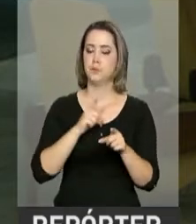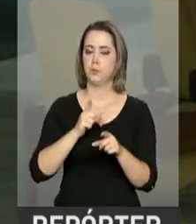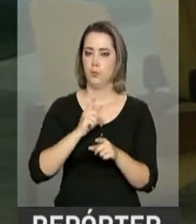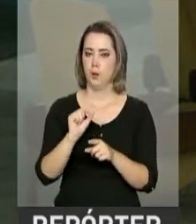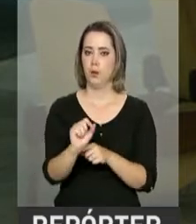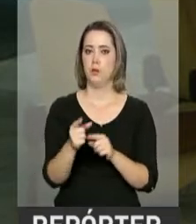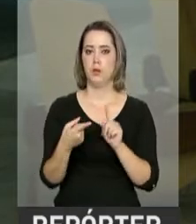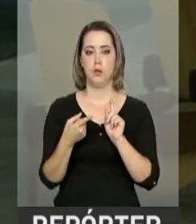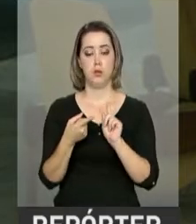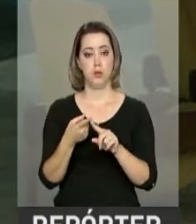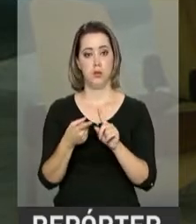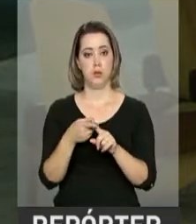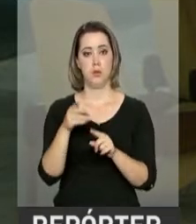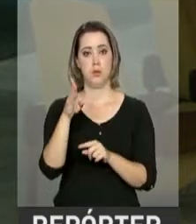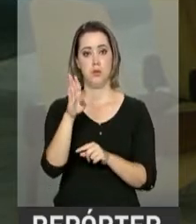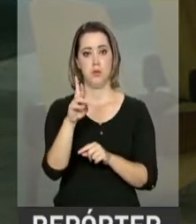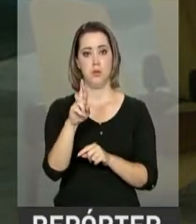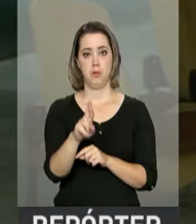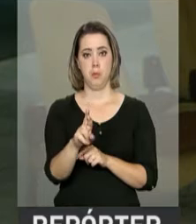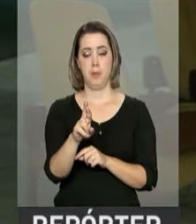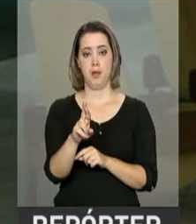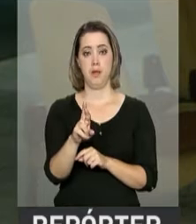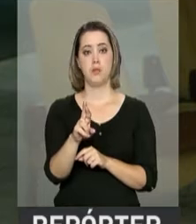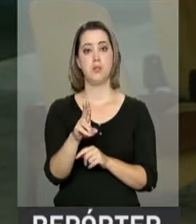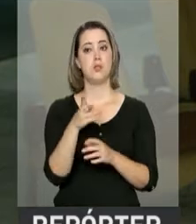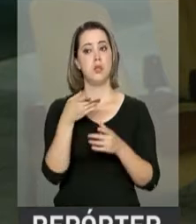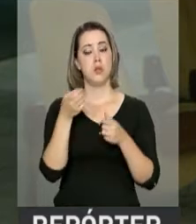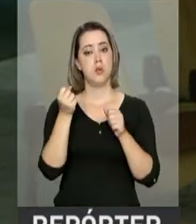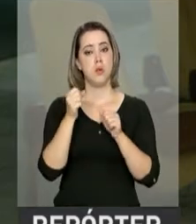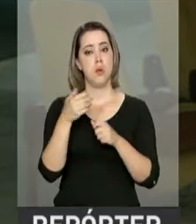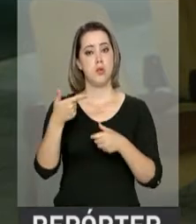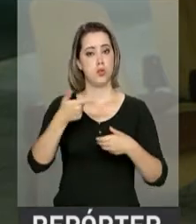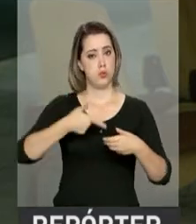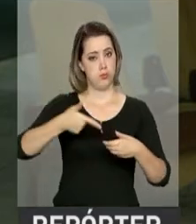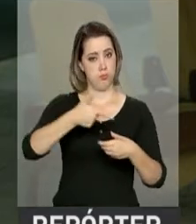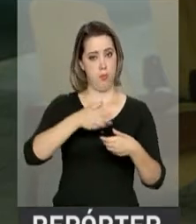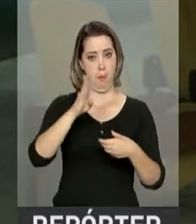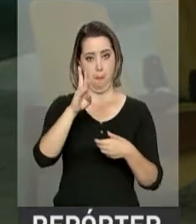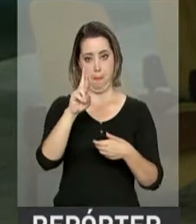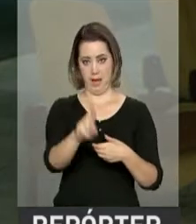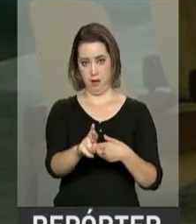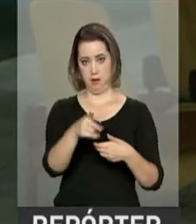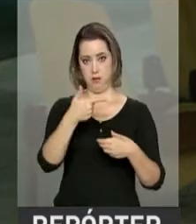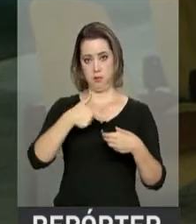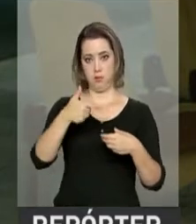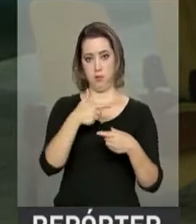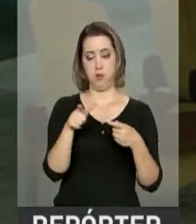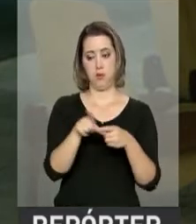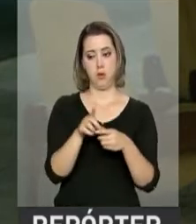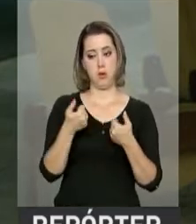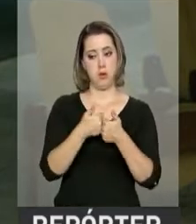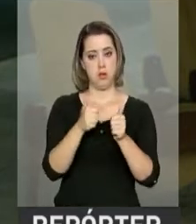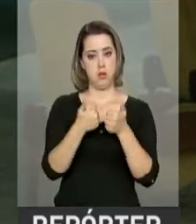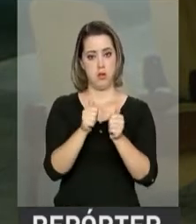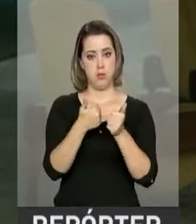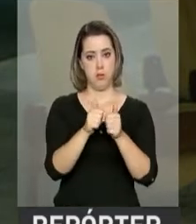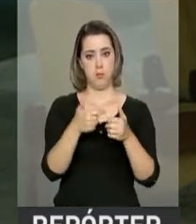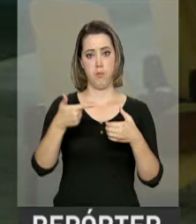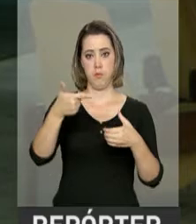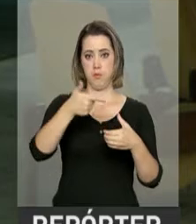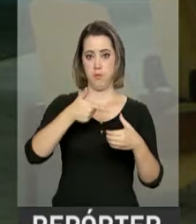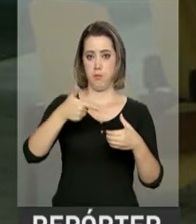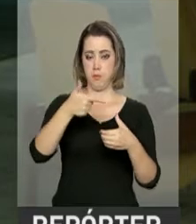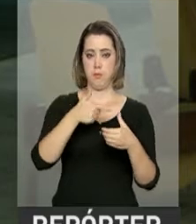da br distribuidora de parte da br distribuidora que entrega combustíveis distribui combustíveis